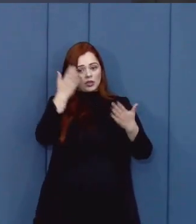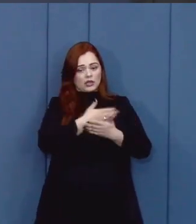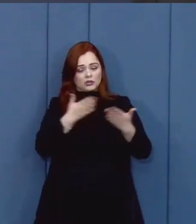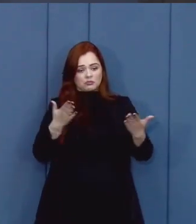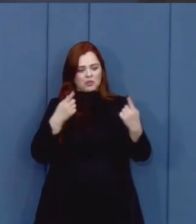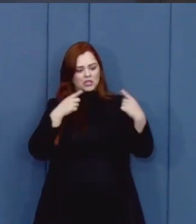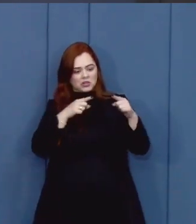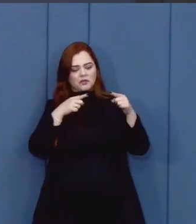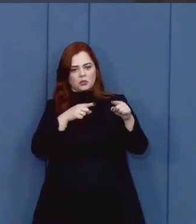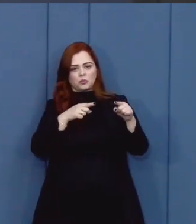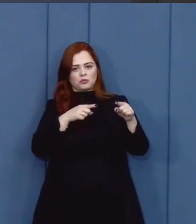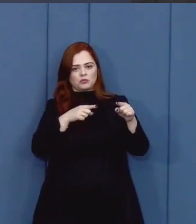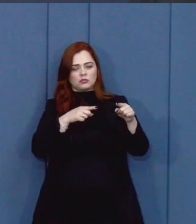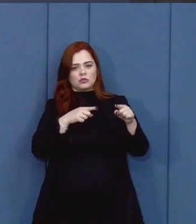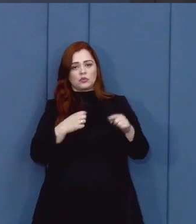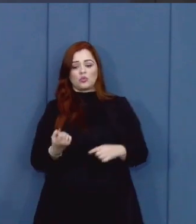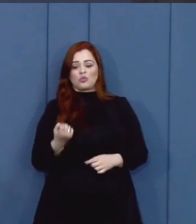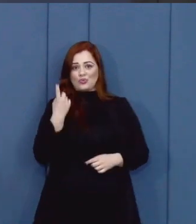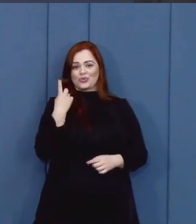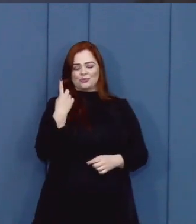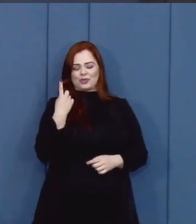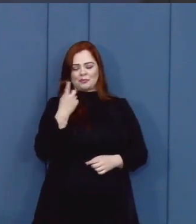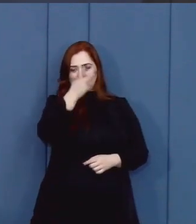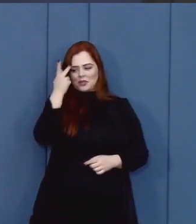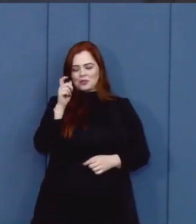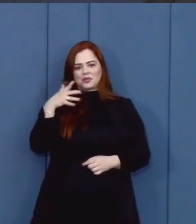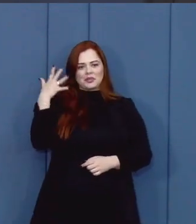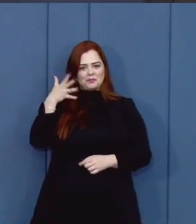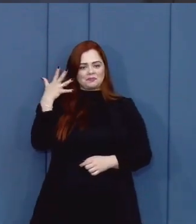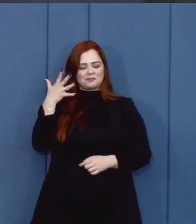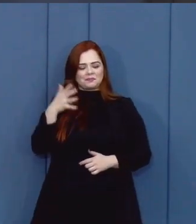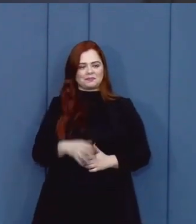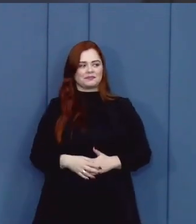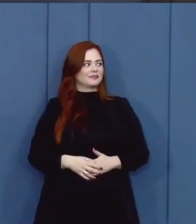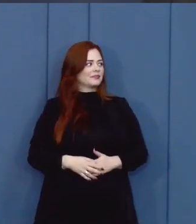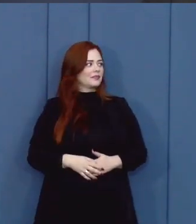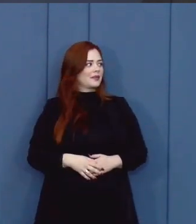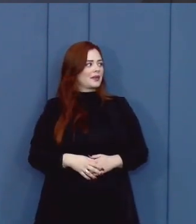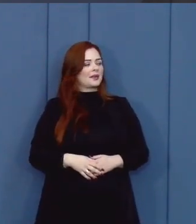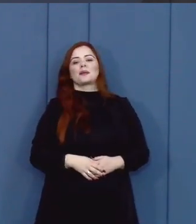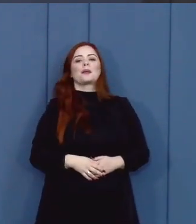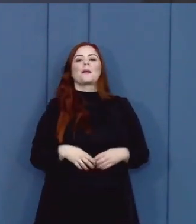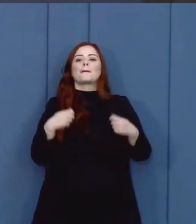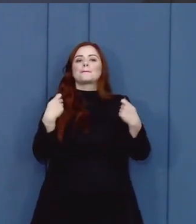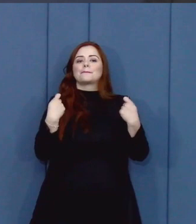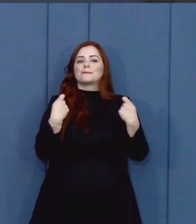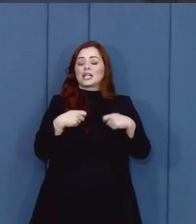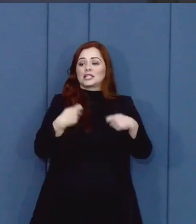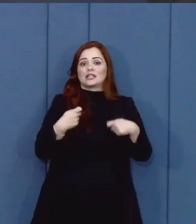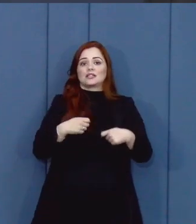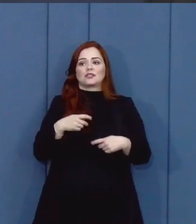É desafiador ser o último dos palestrantes, então tenho que ser muito